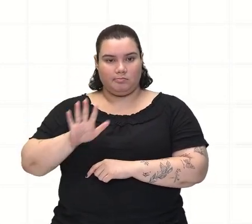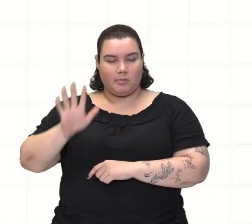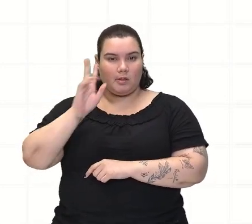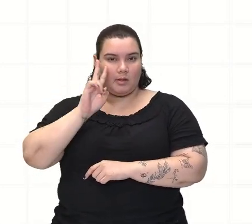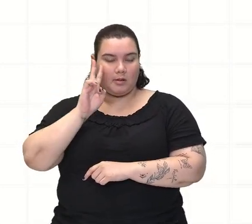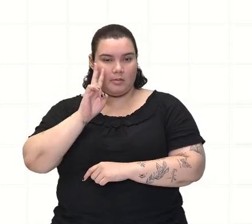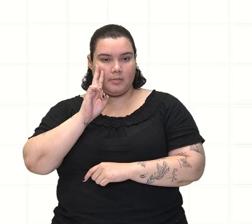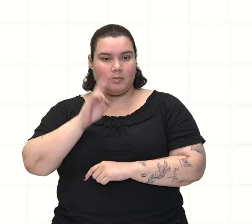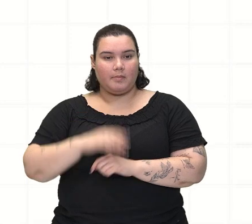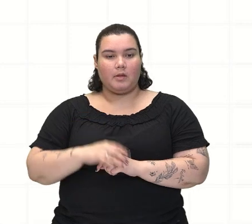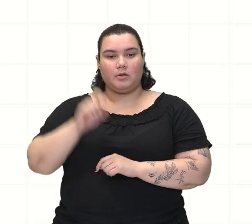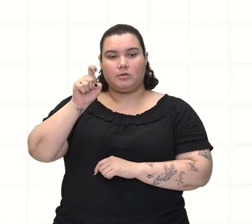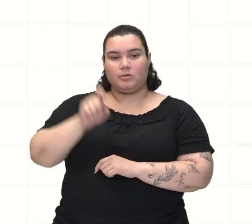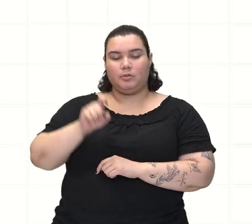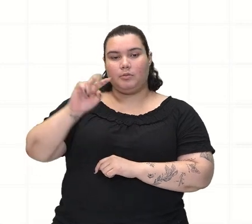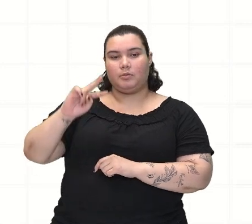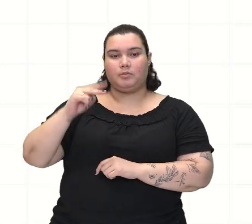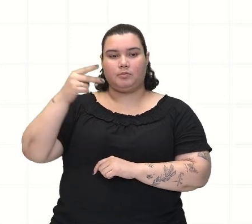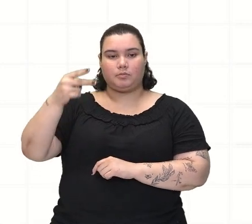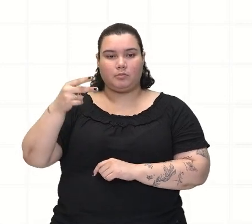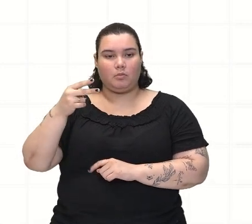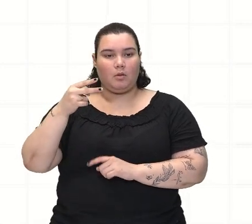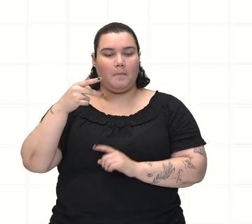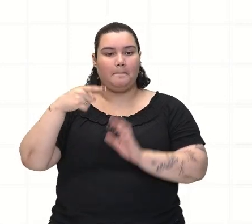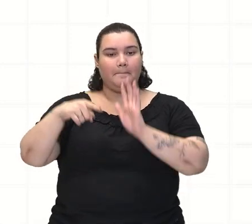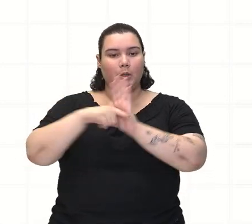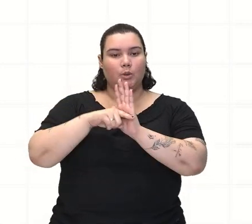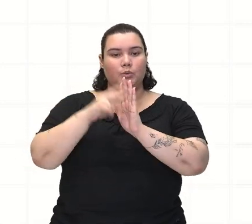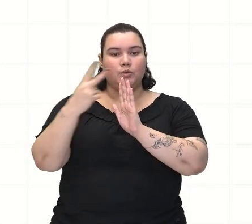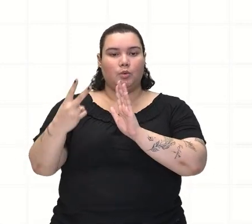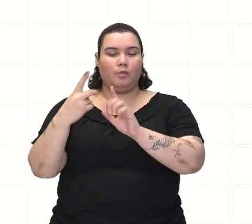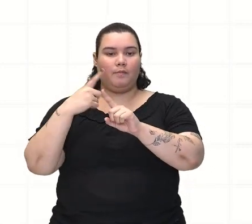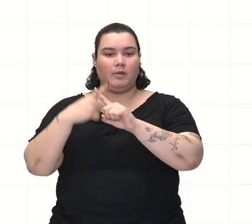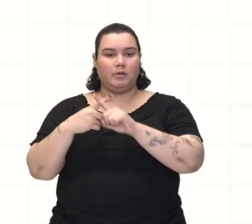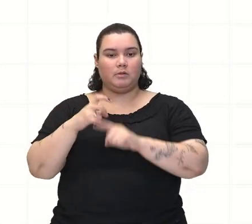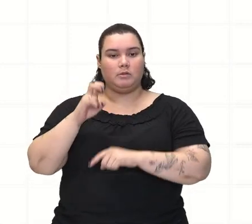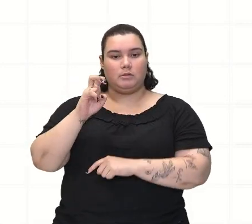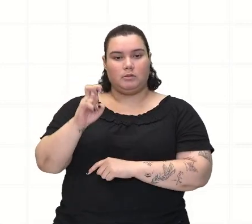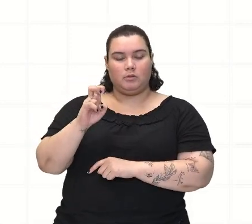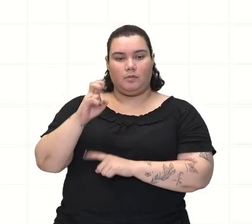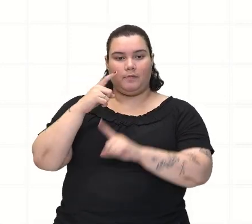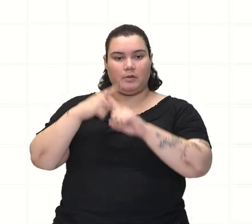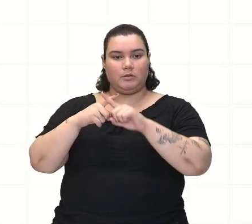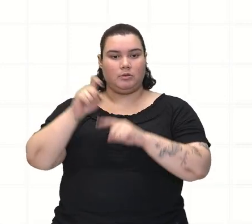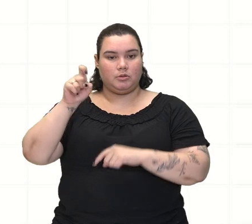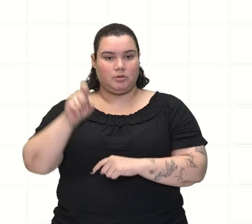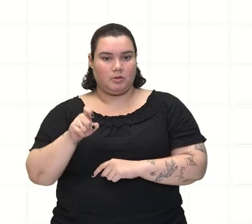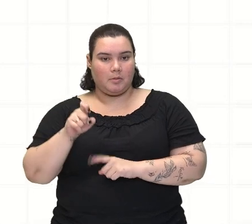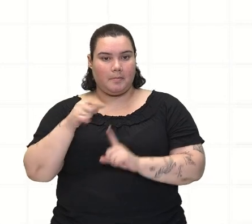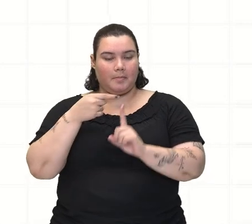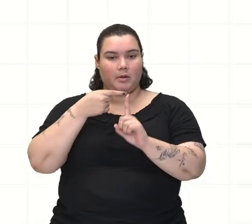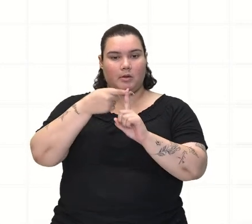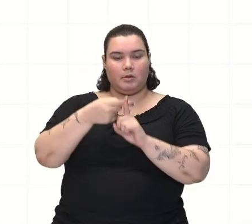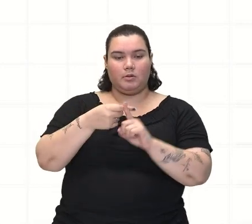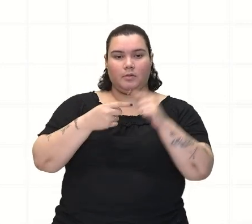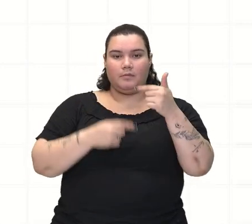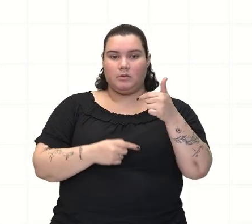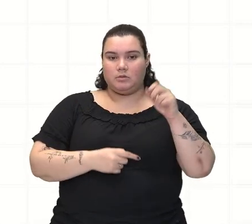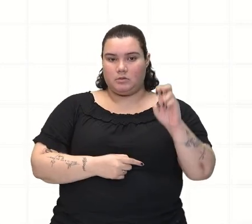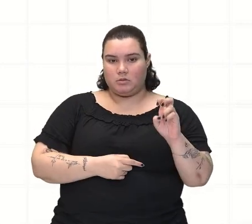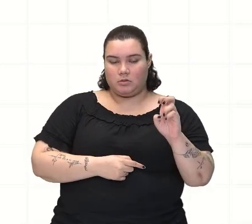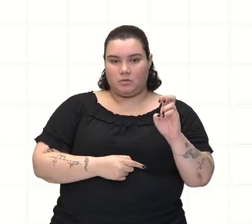como? X ao quadrado menos 2 vezes 5 vezes x mais